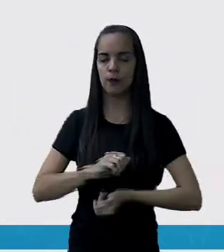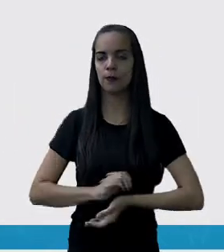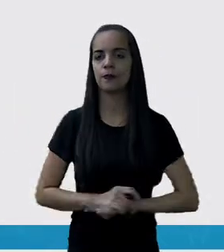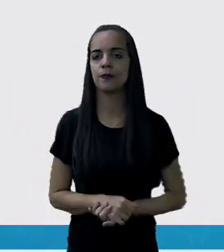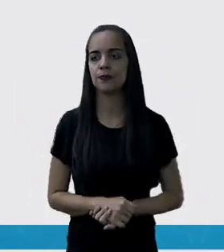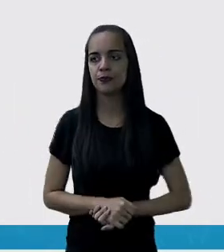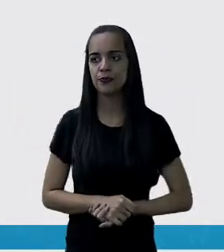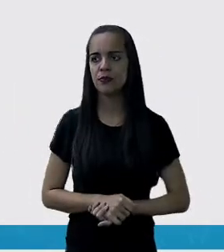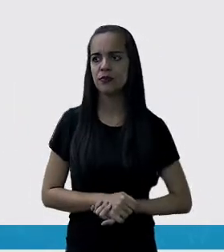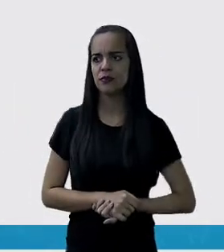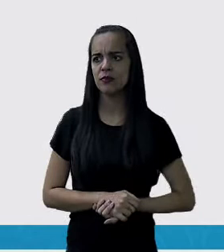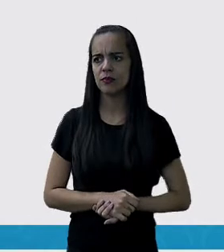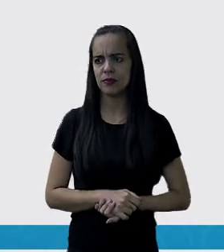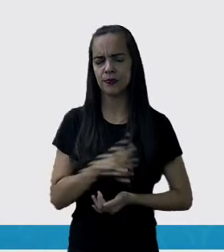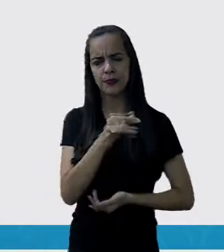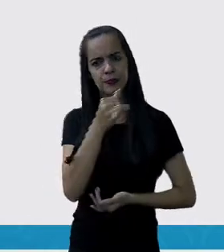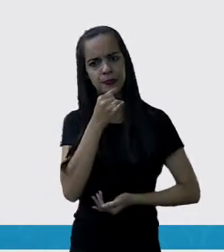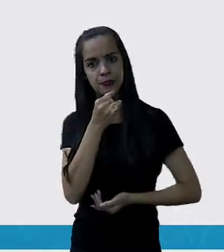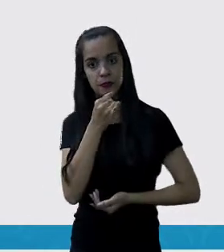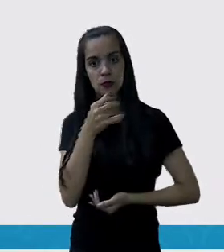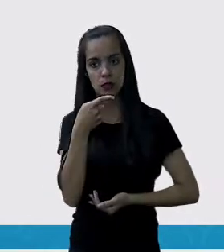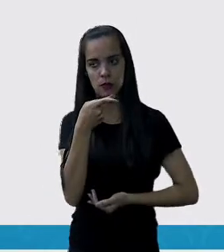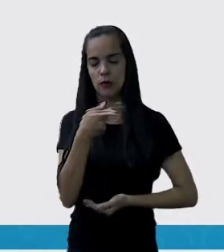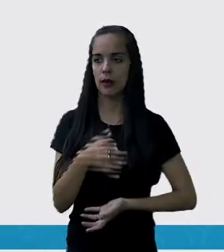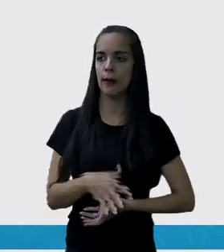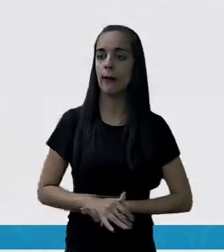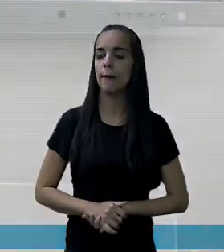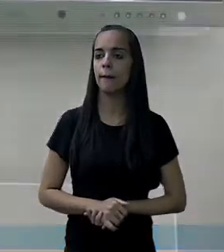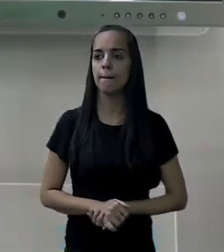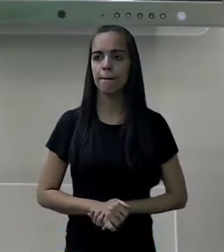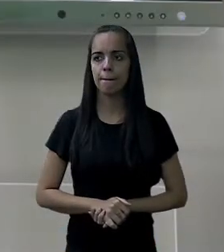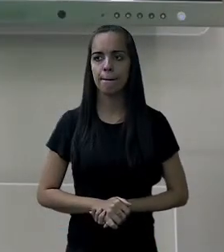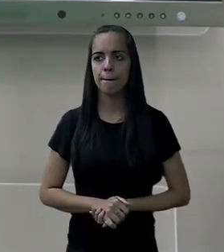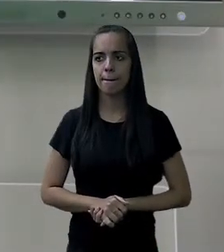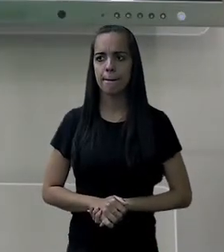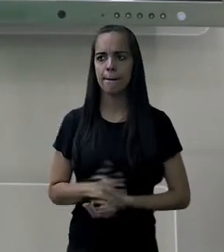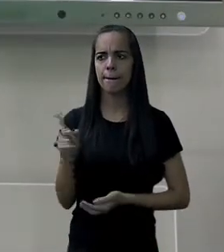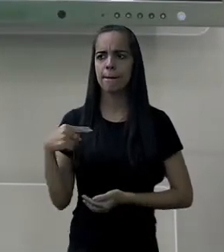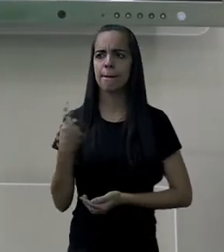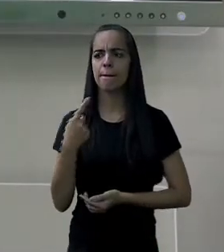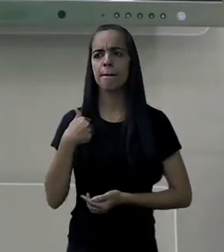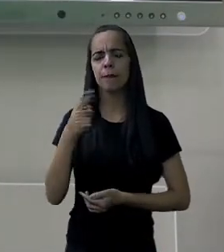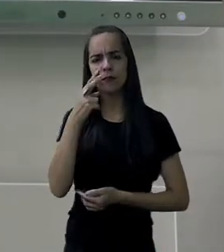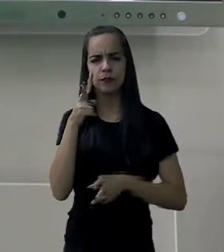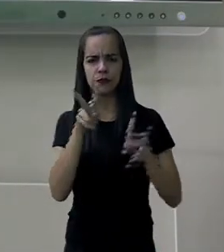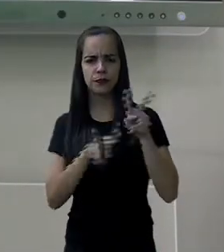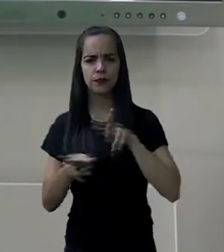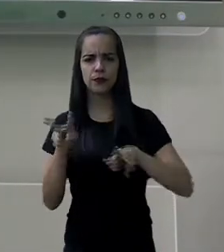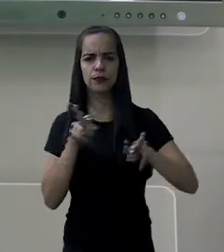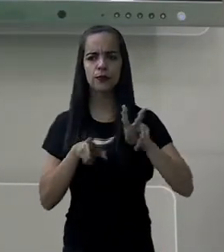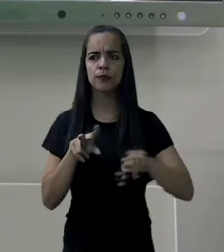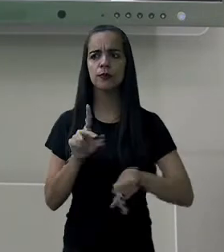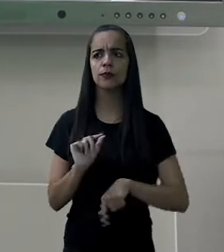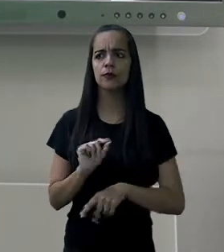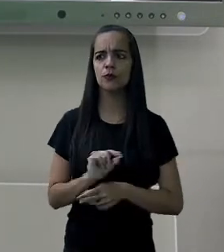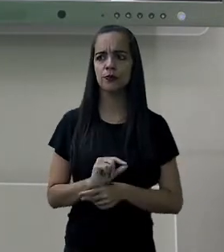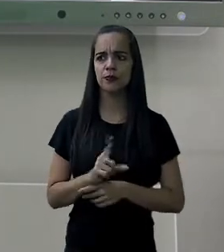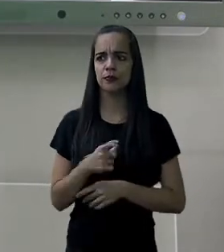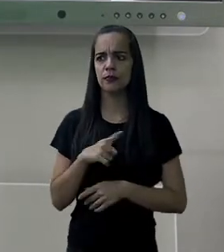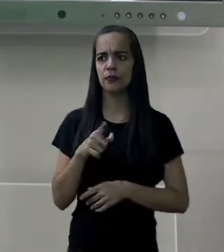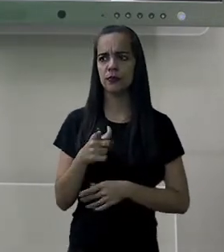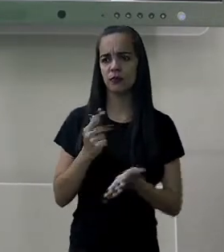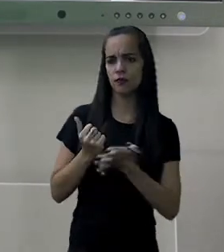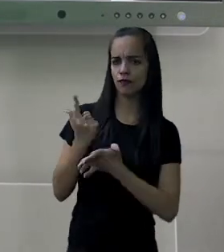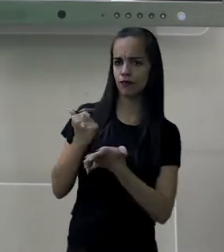mundial. Vou dar um exemplo para vocês. A gente pode observar o seguinte: na